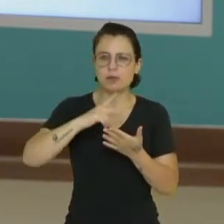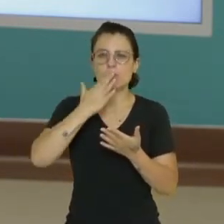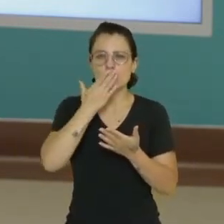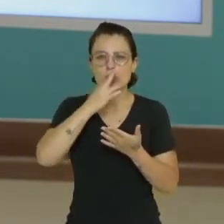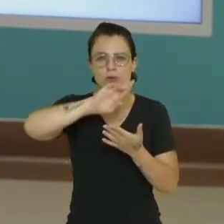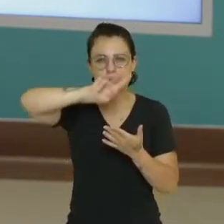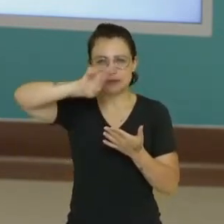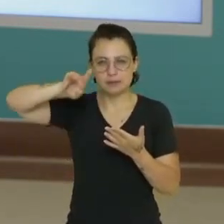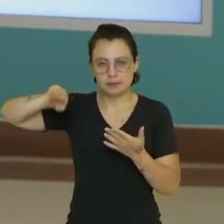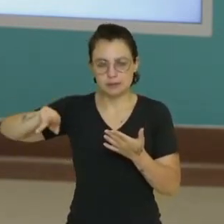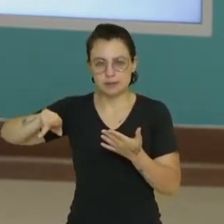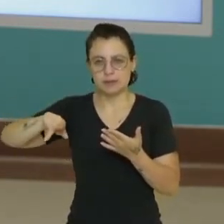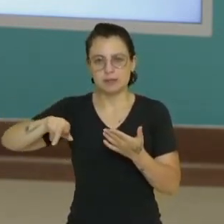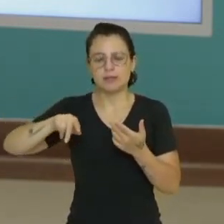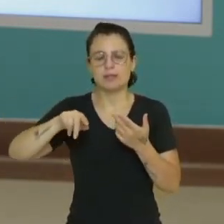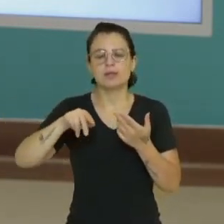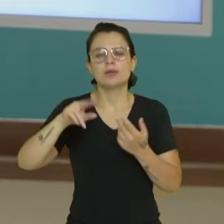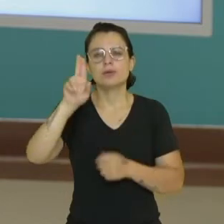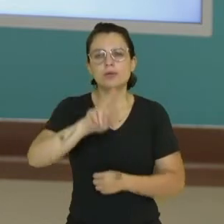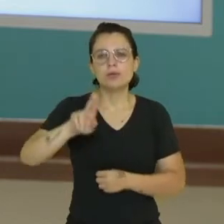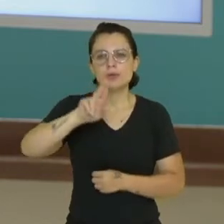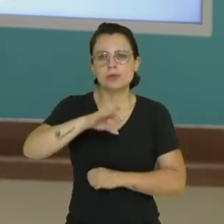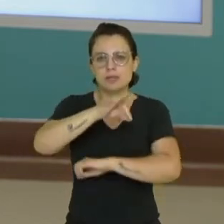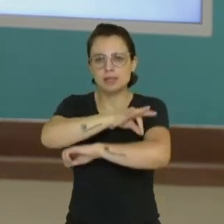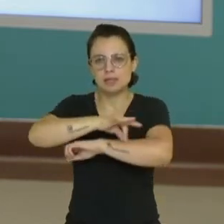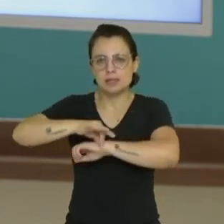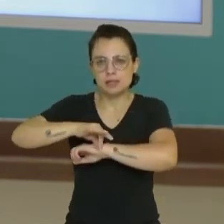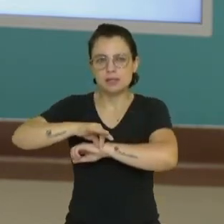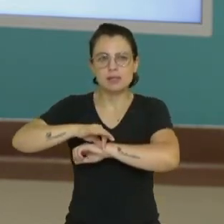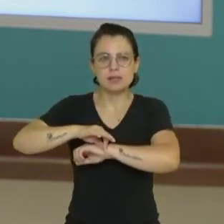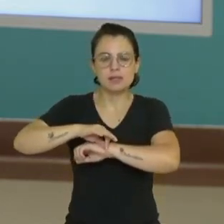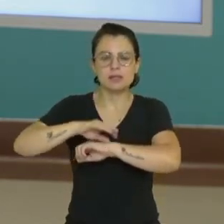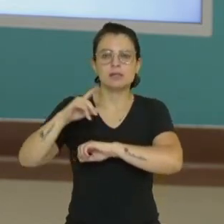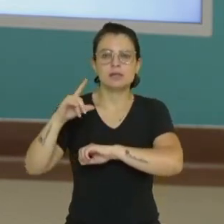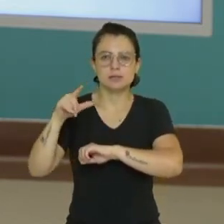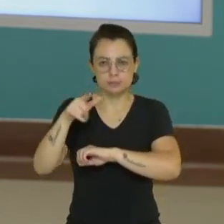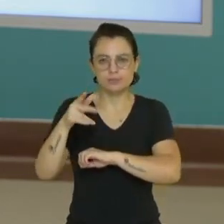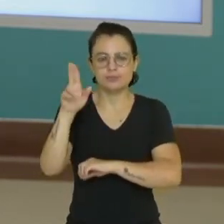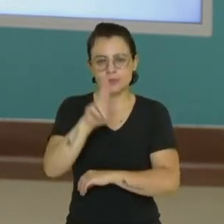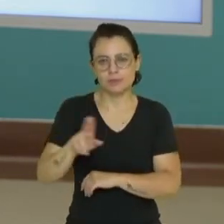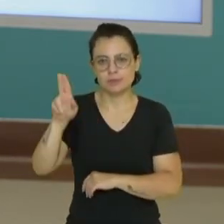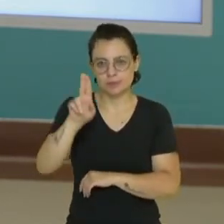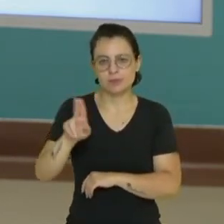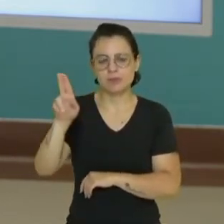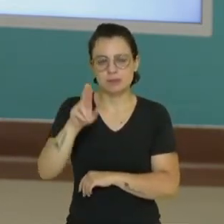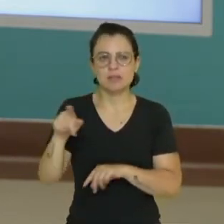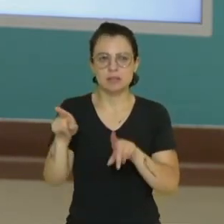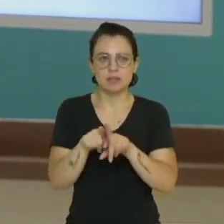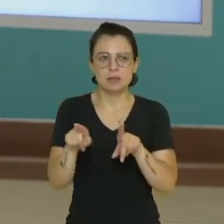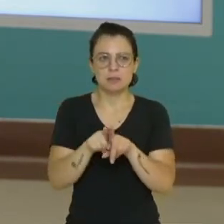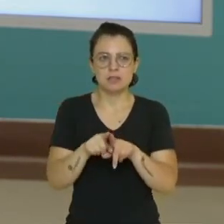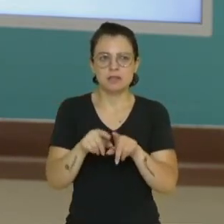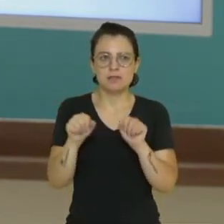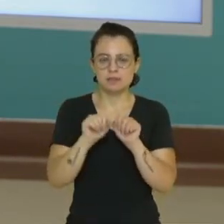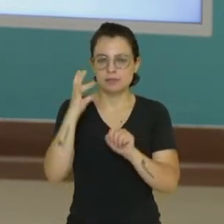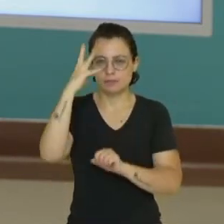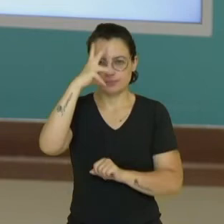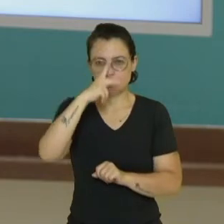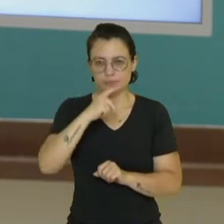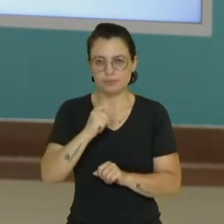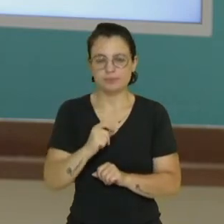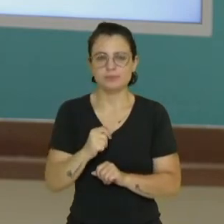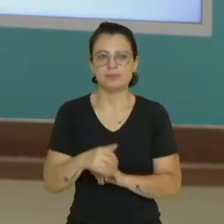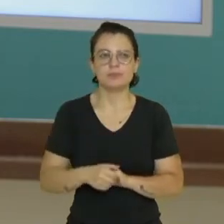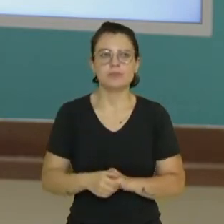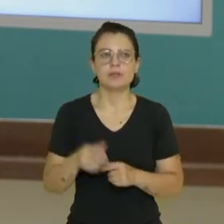colorido. Utilize as réguas, né? Então, se você tem um transferidor, uma régua, um outro material, e faça ele bem caprichado,